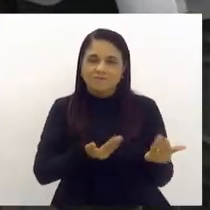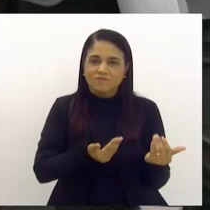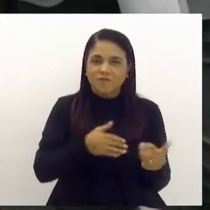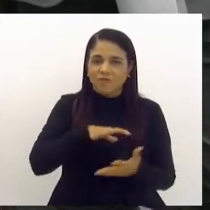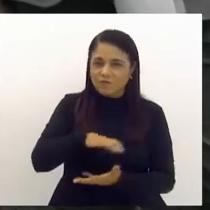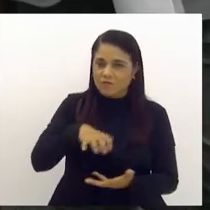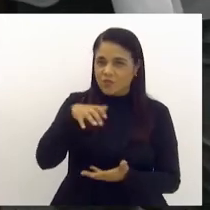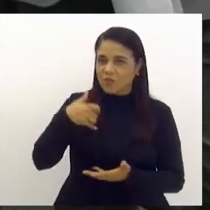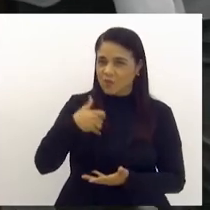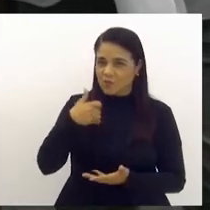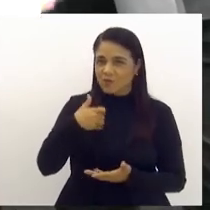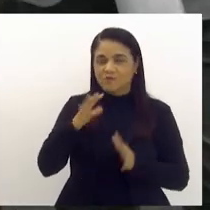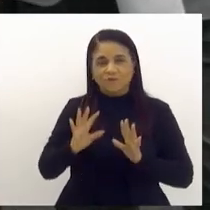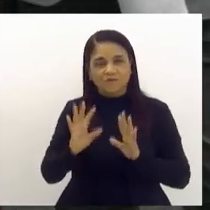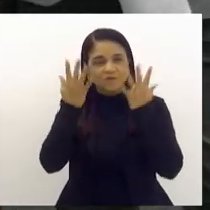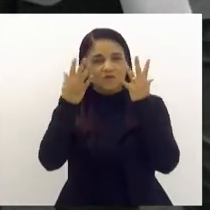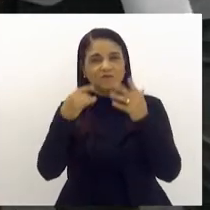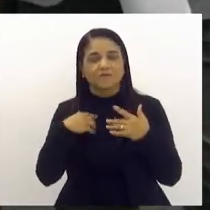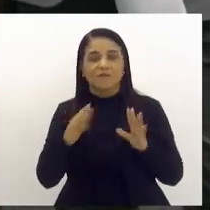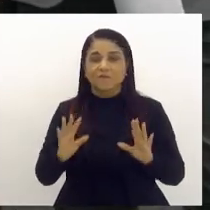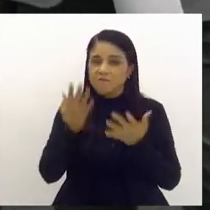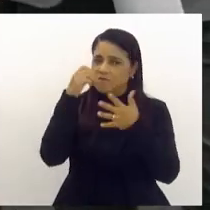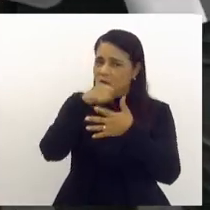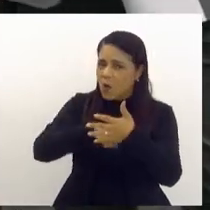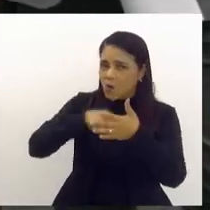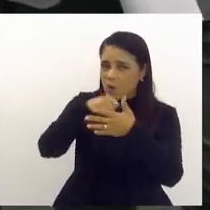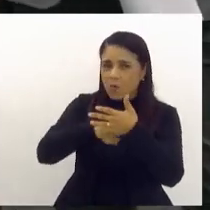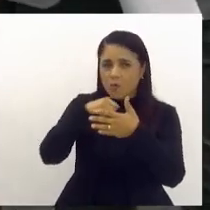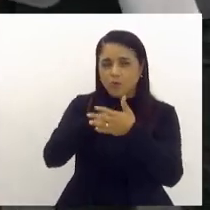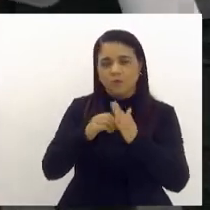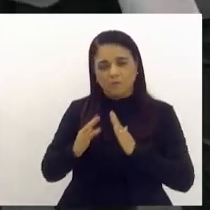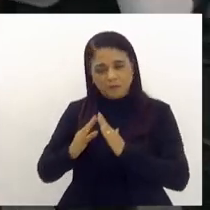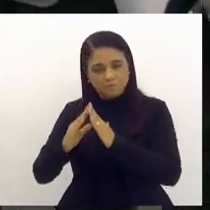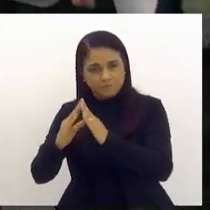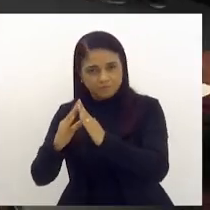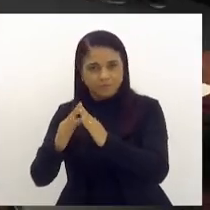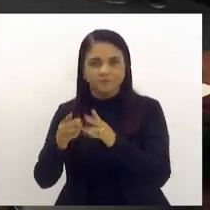dos idosos. Vamos juntos, viva a luta pela habitação.